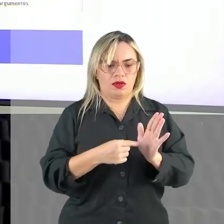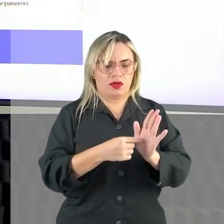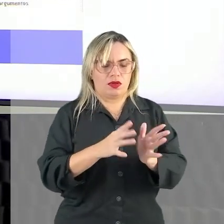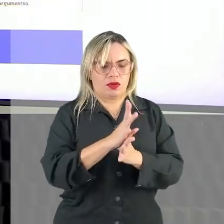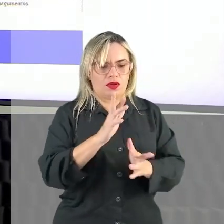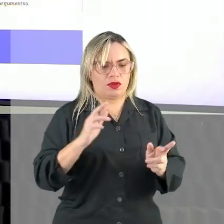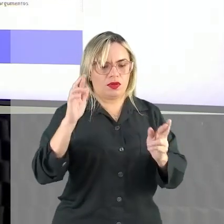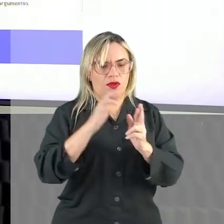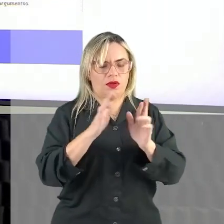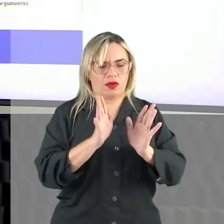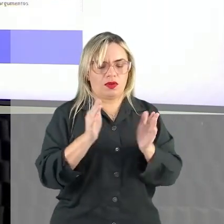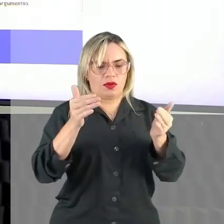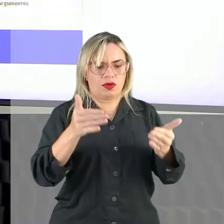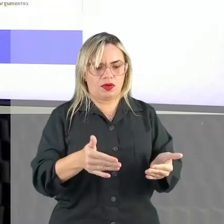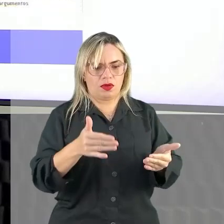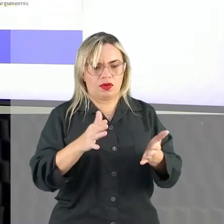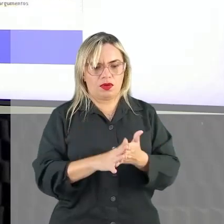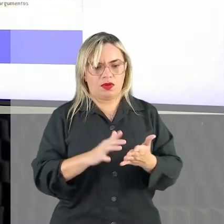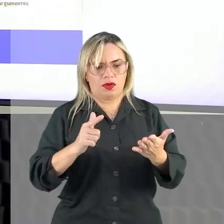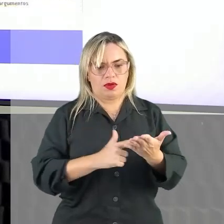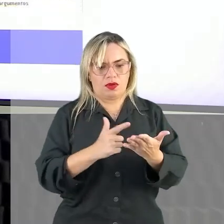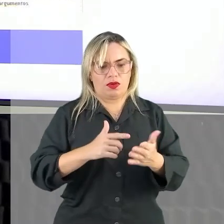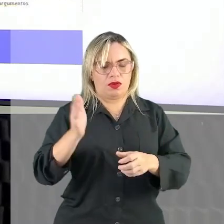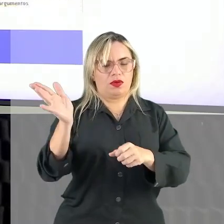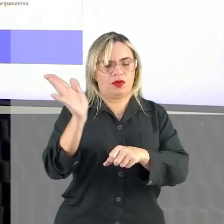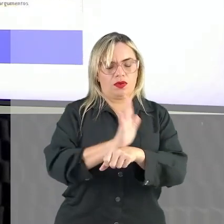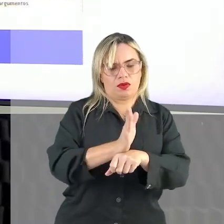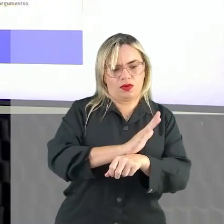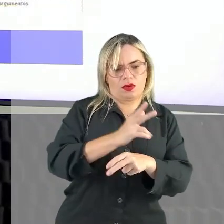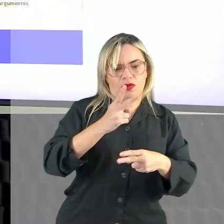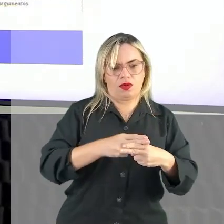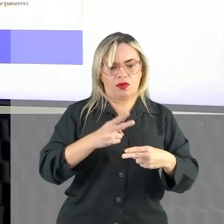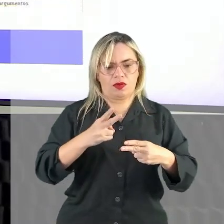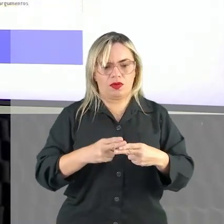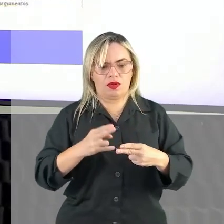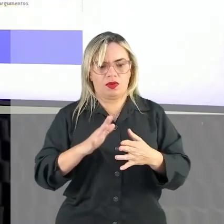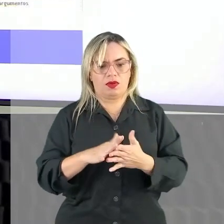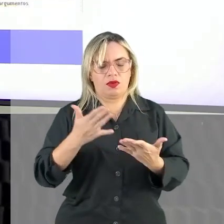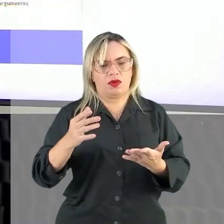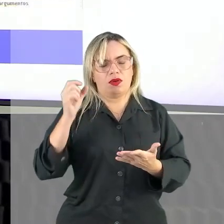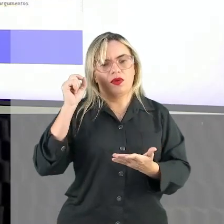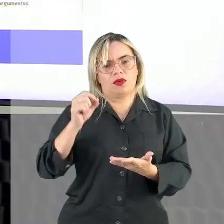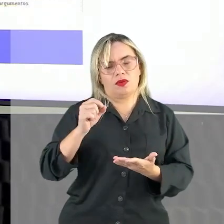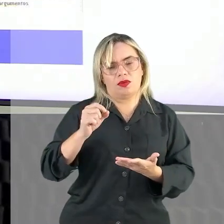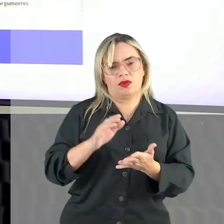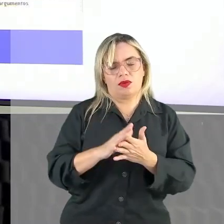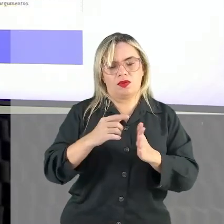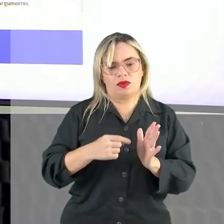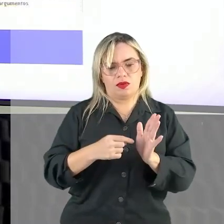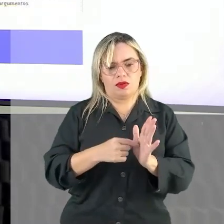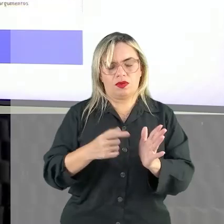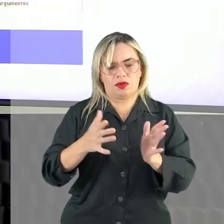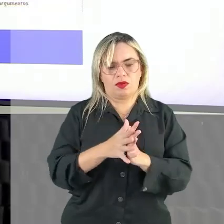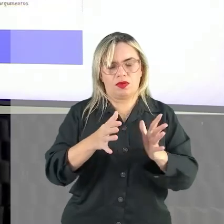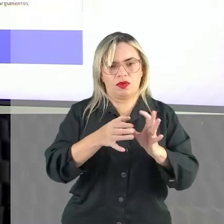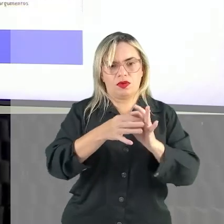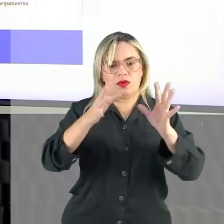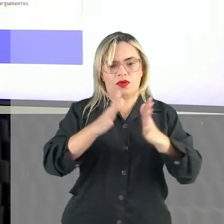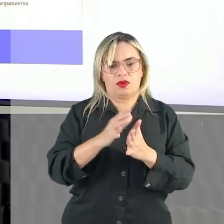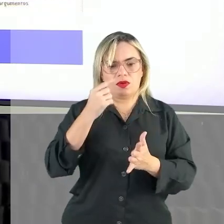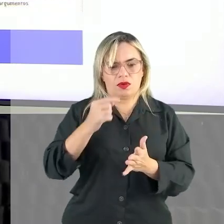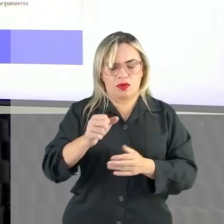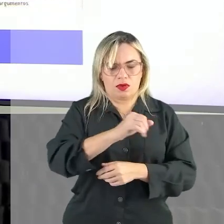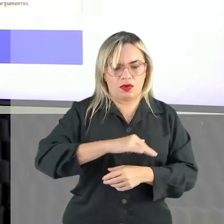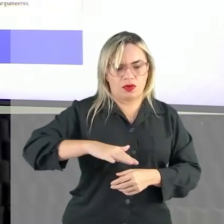referem diretamente às obras, aos filmes, às séries, e que elas ficam muito bem dispostas na